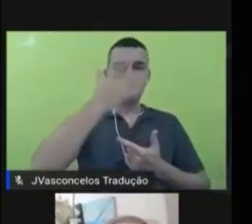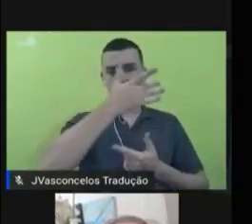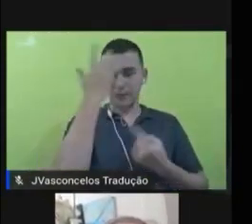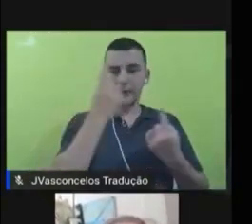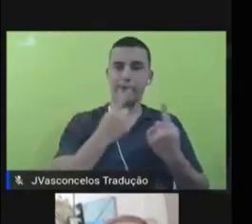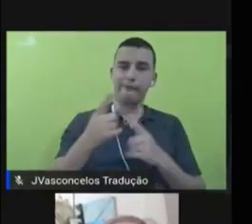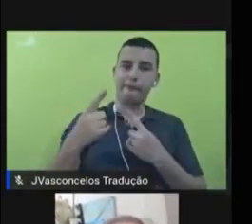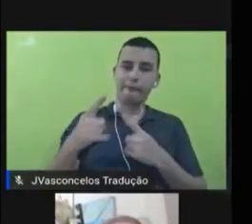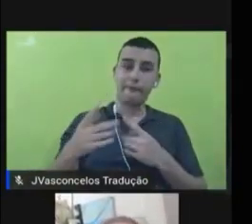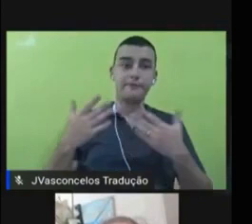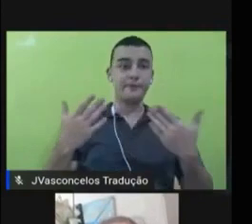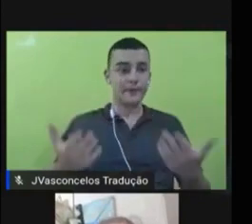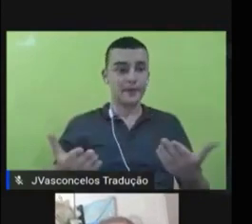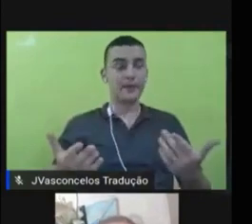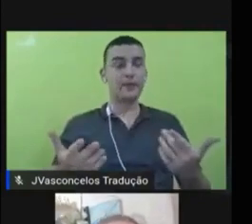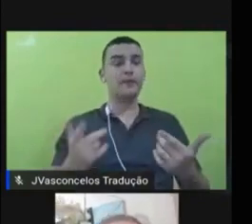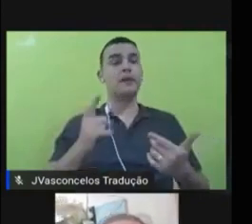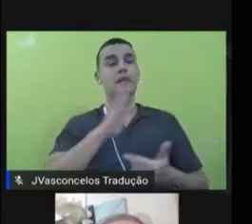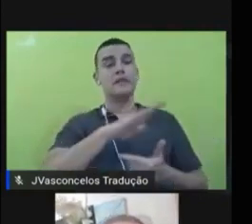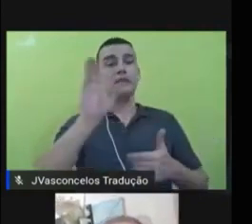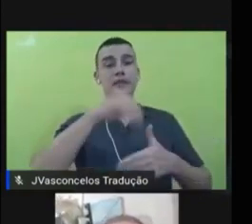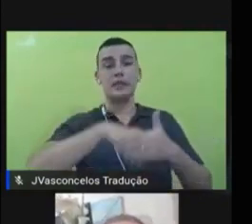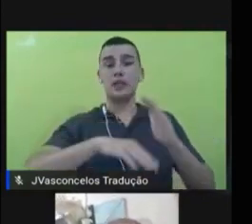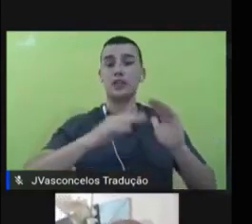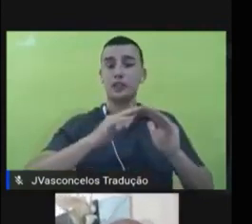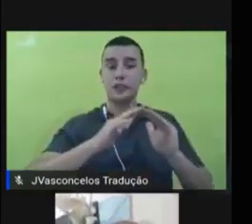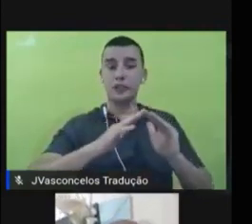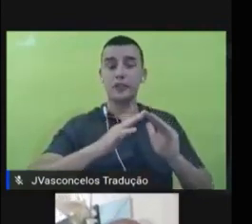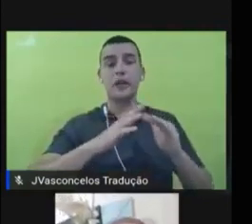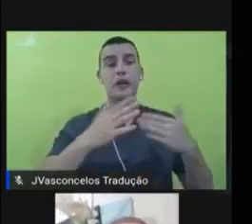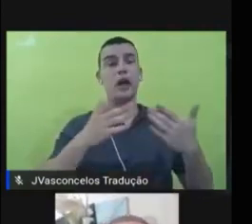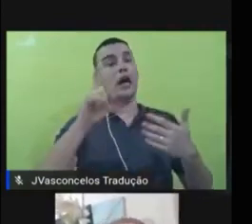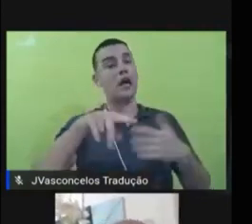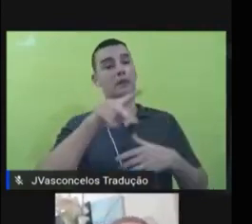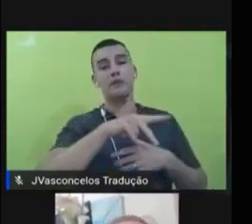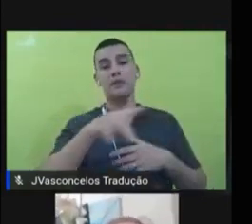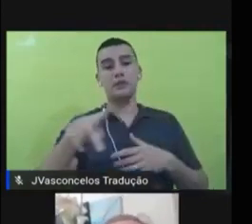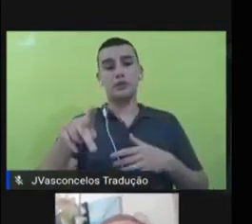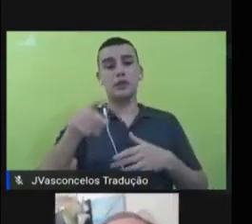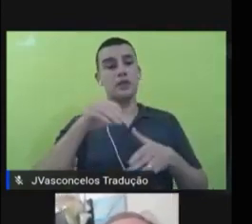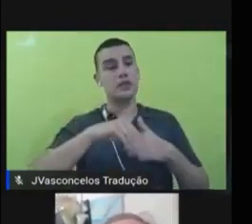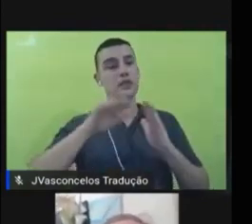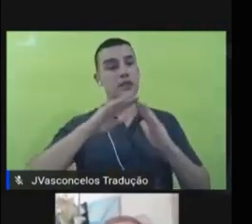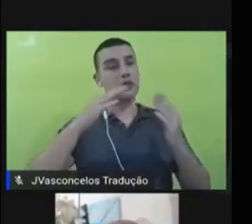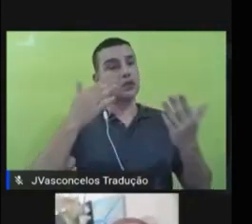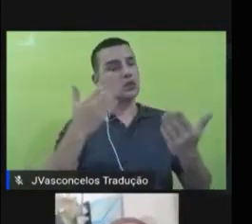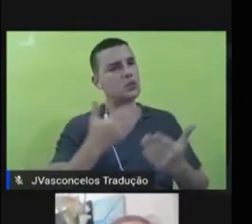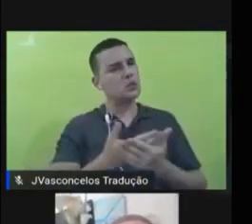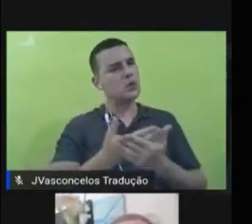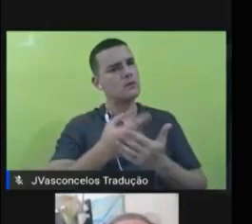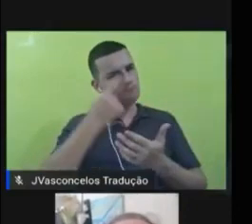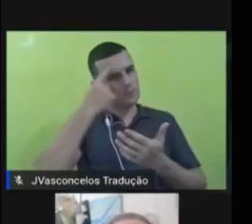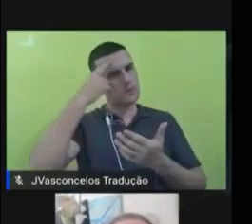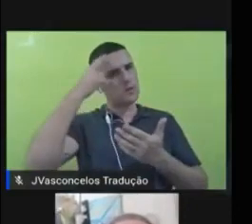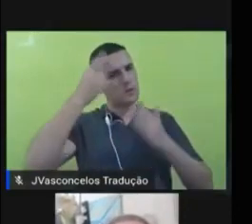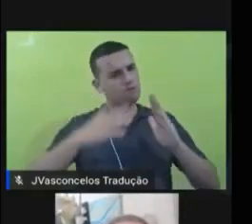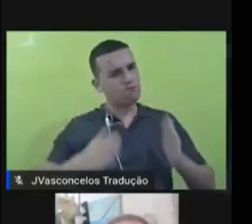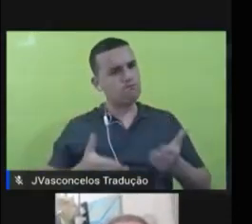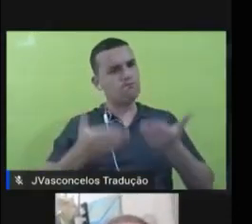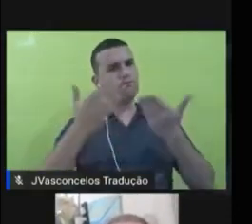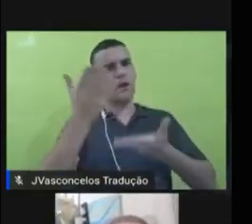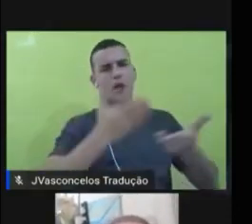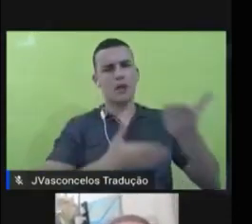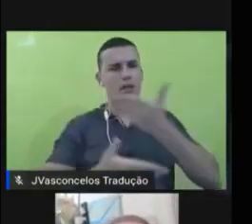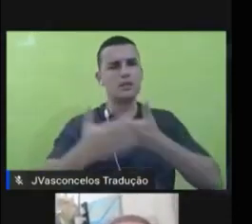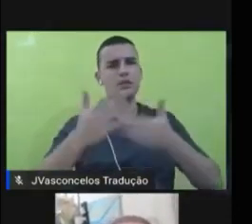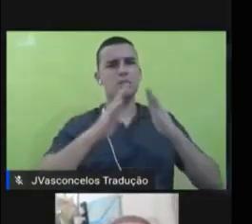estava dentro de casa, e foi a professora da classe hospitalar que promoveu essa relação com a